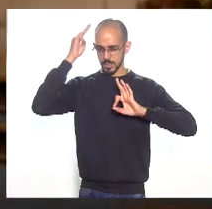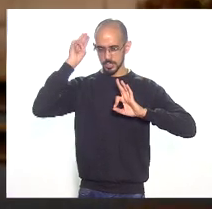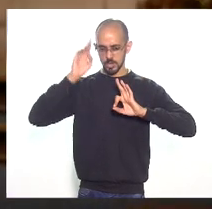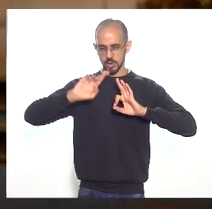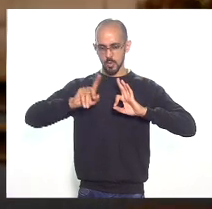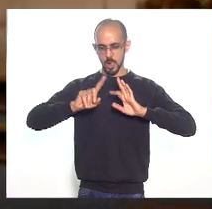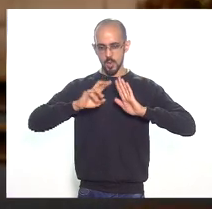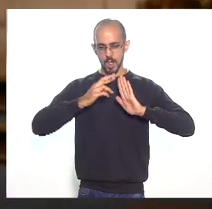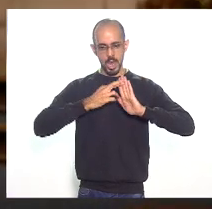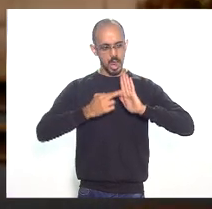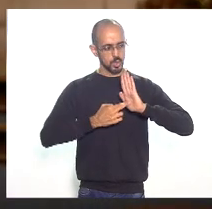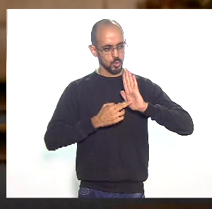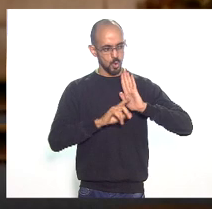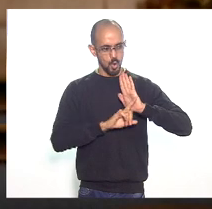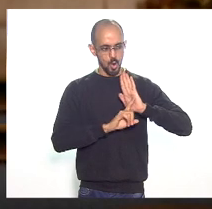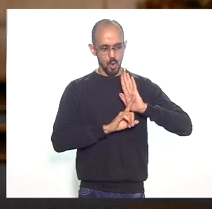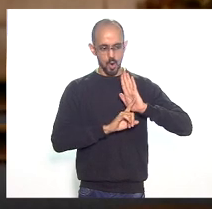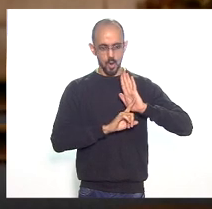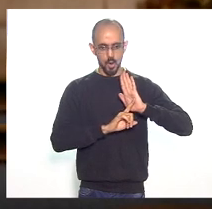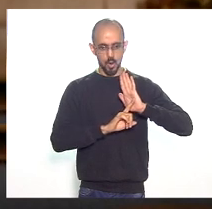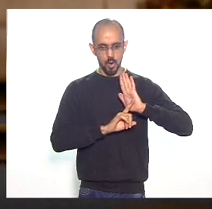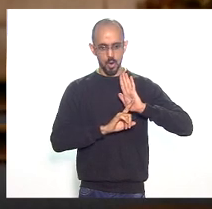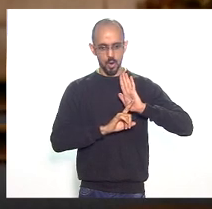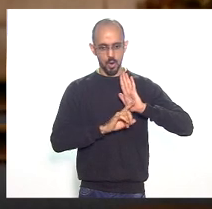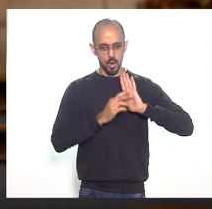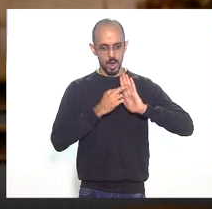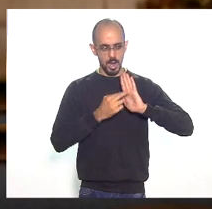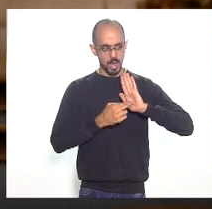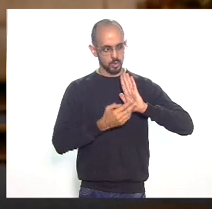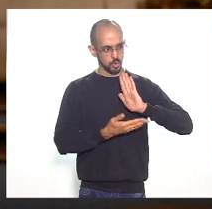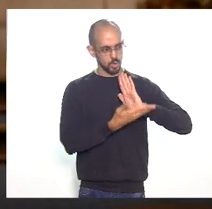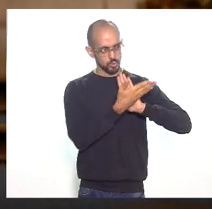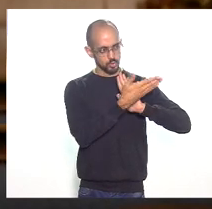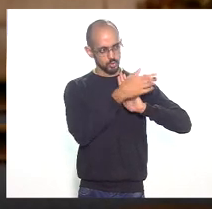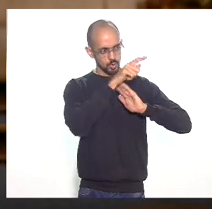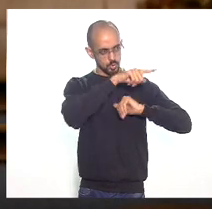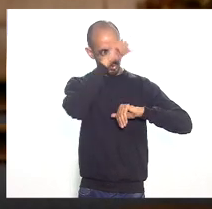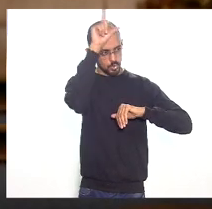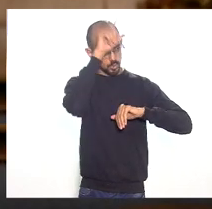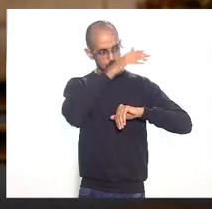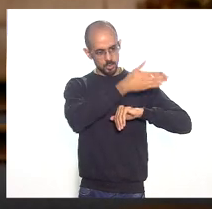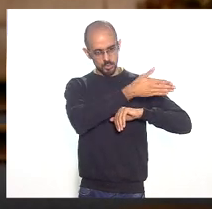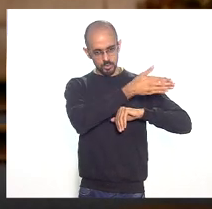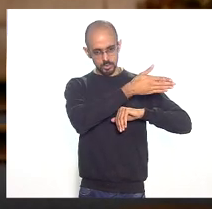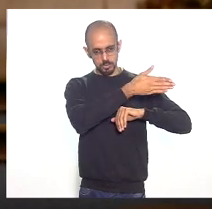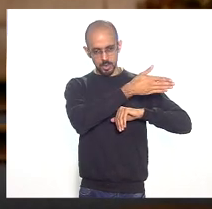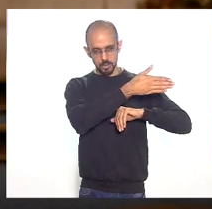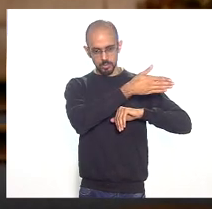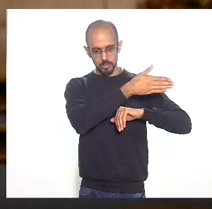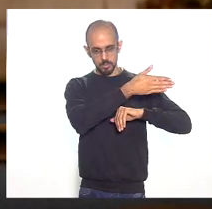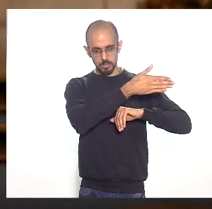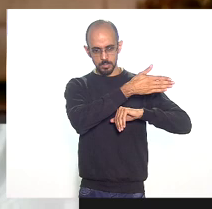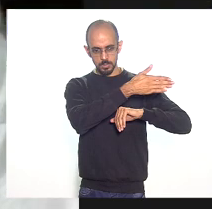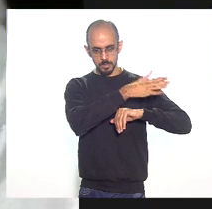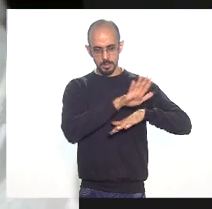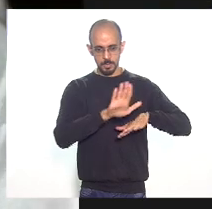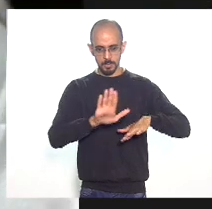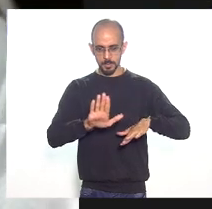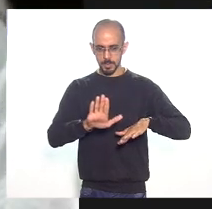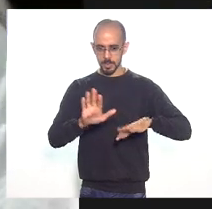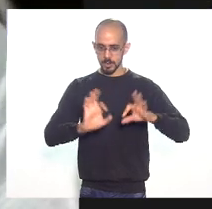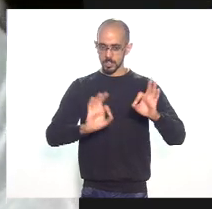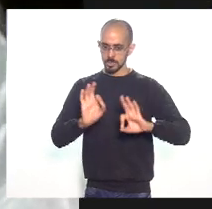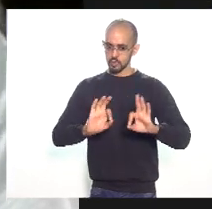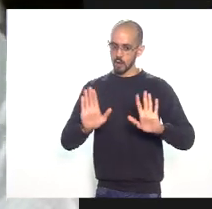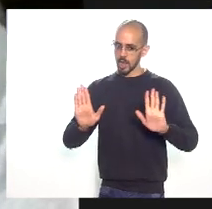não, não. Está 3 a 1, relator vossa excelência. A favor do relator. Não, não. Vou acompanhar, presidente, questão de